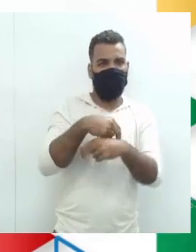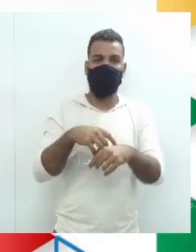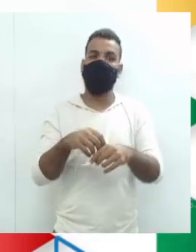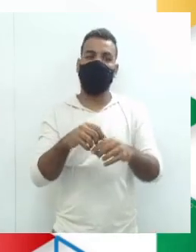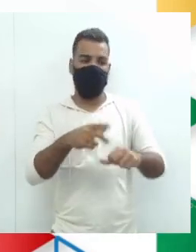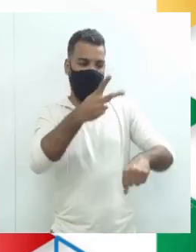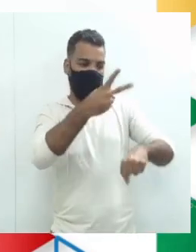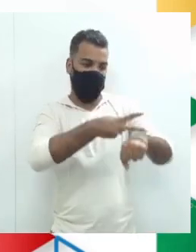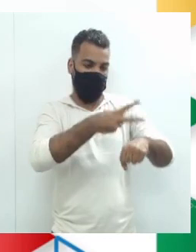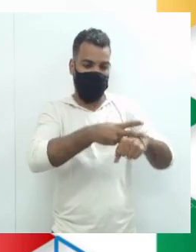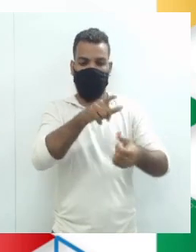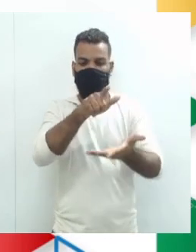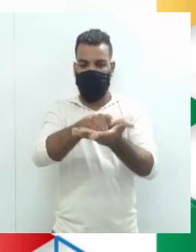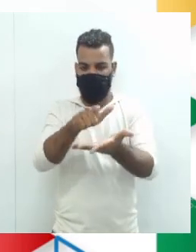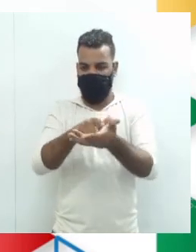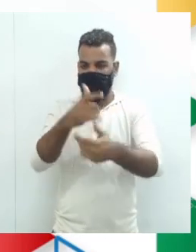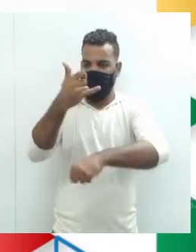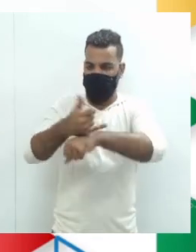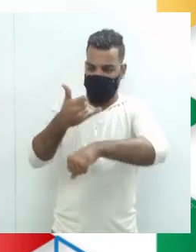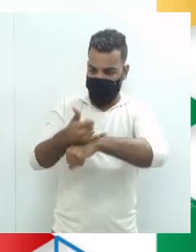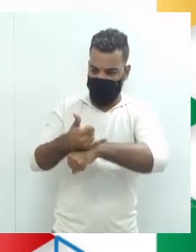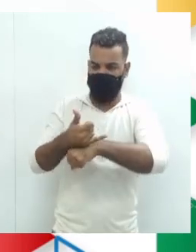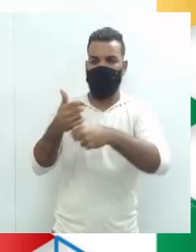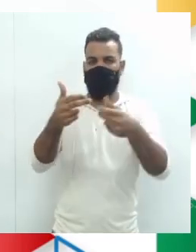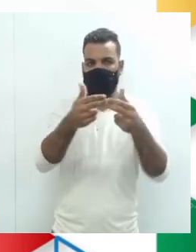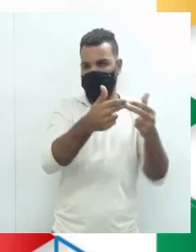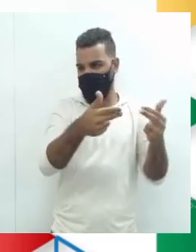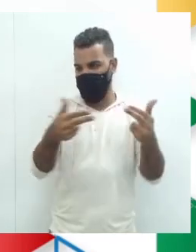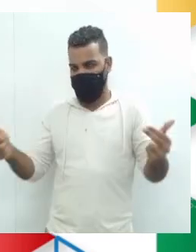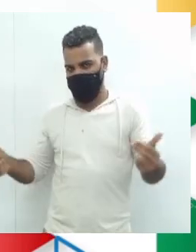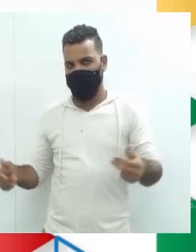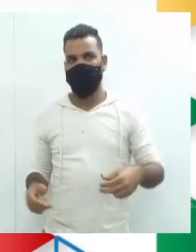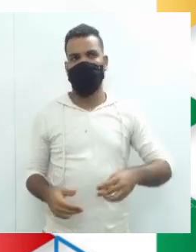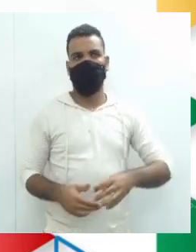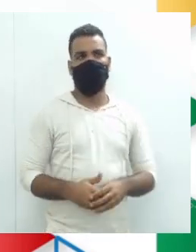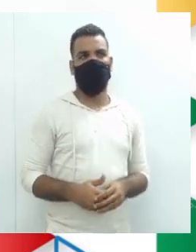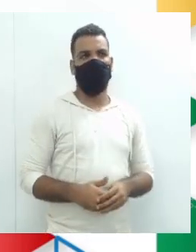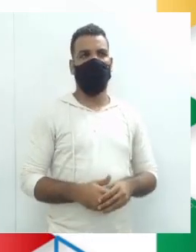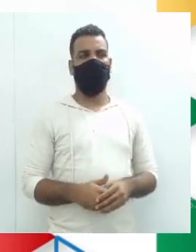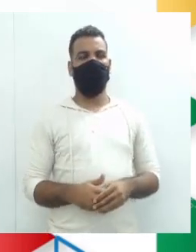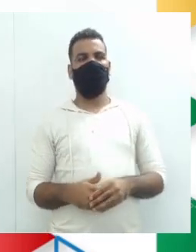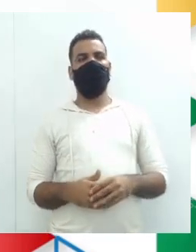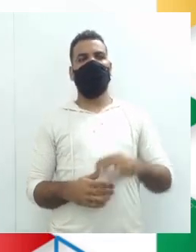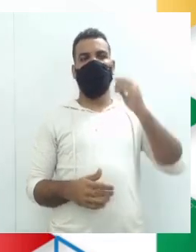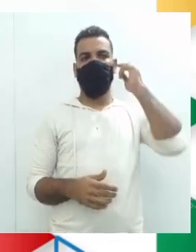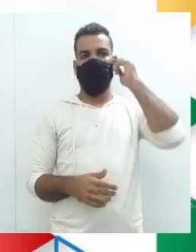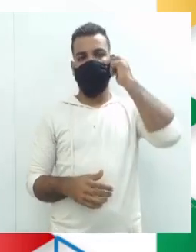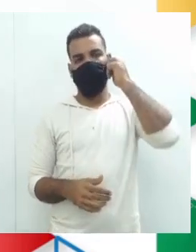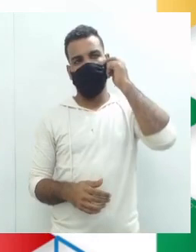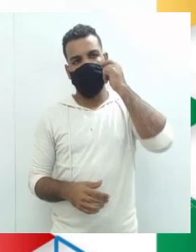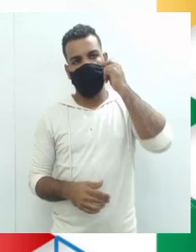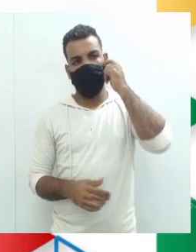né? Vidro, papel, metal e assim vai. E temos o texto logo embaixo, né? Que é